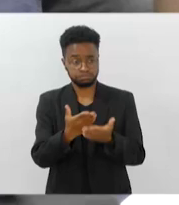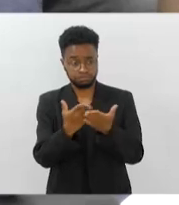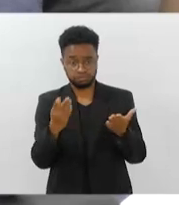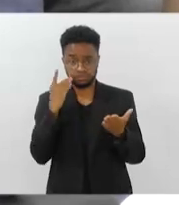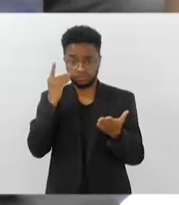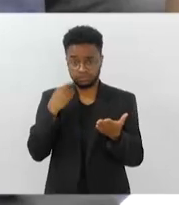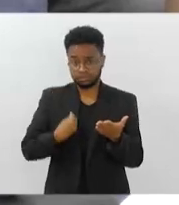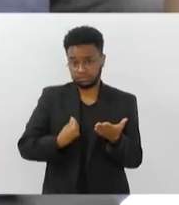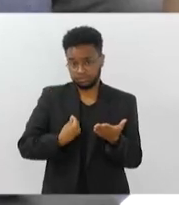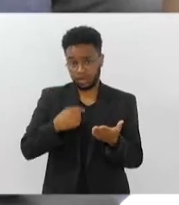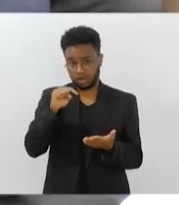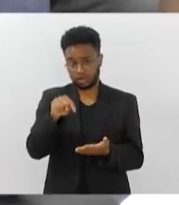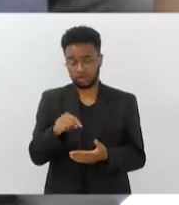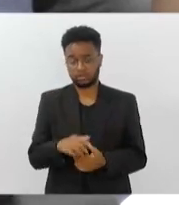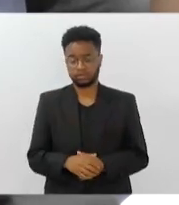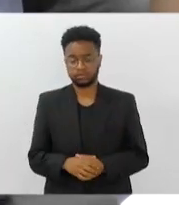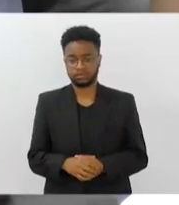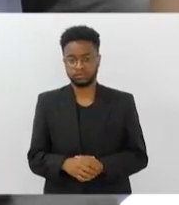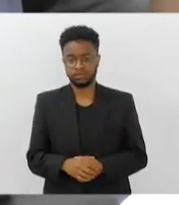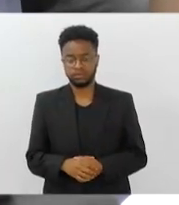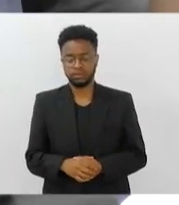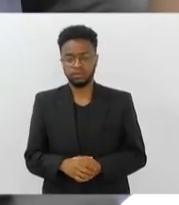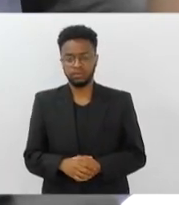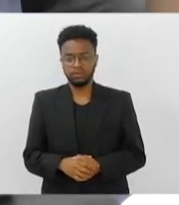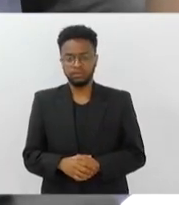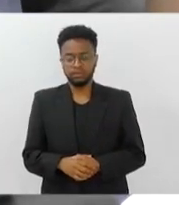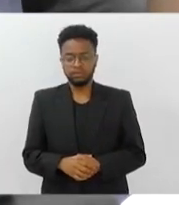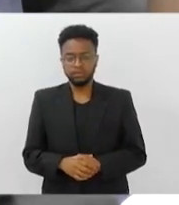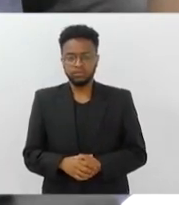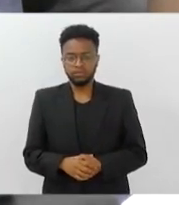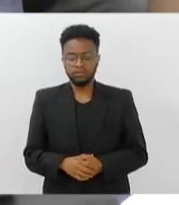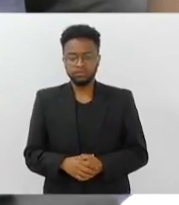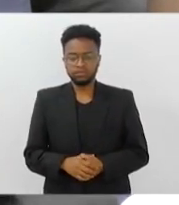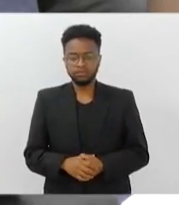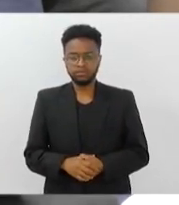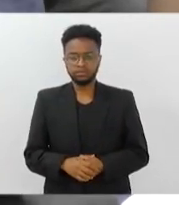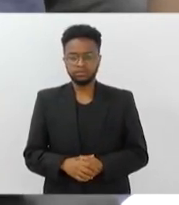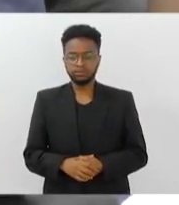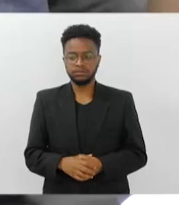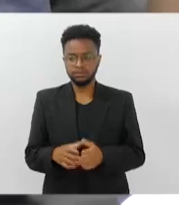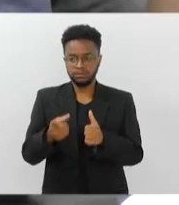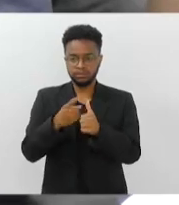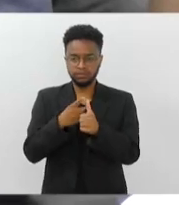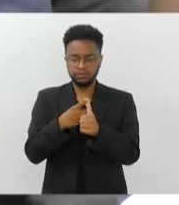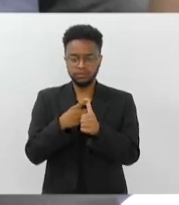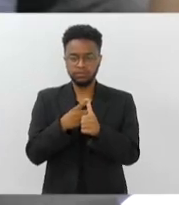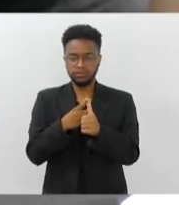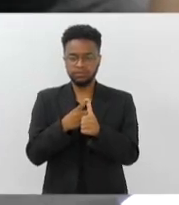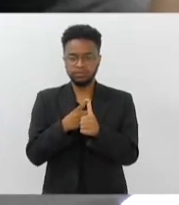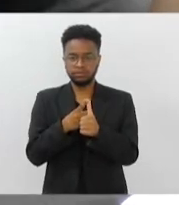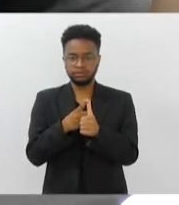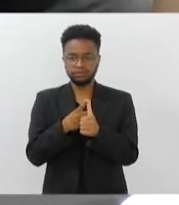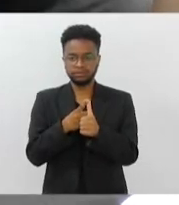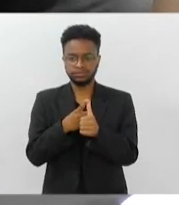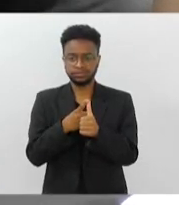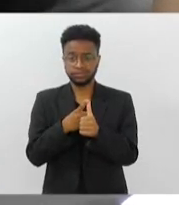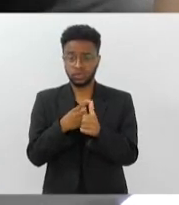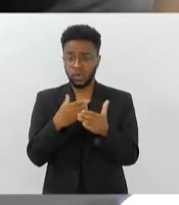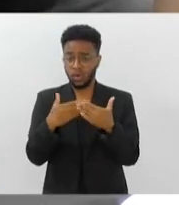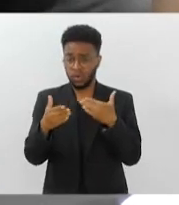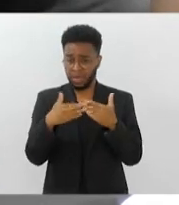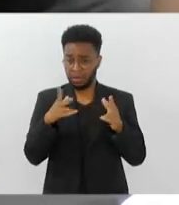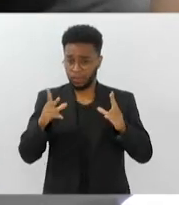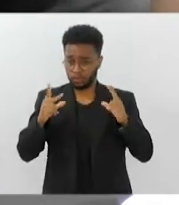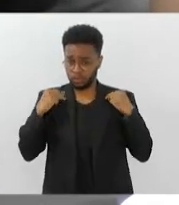outros, Delaroli, Érica e Cozolino. Primeiro, será que qualquer motorista